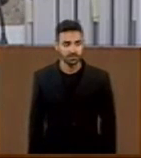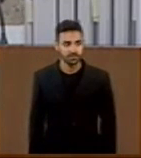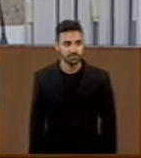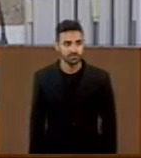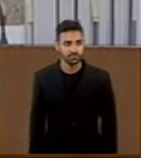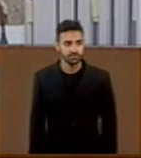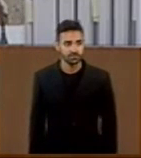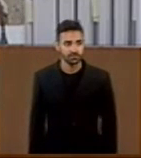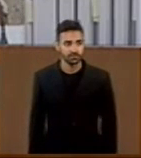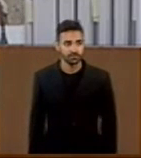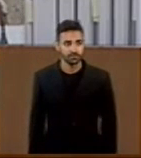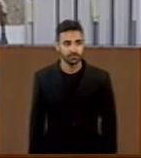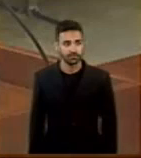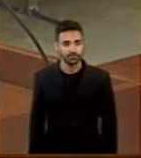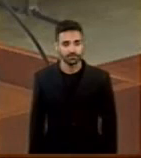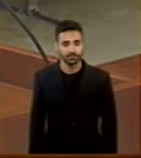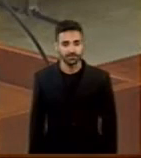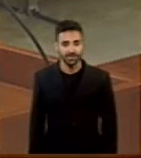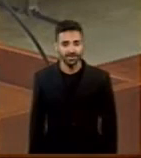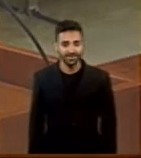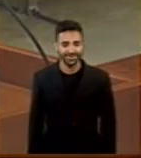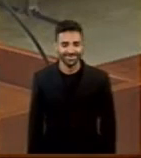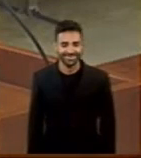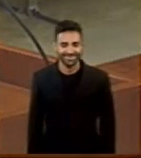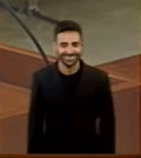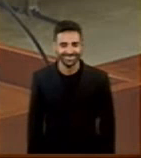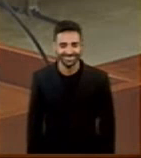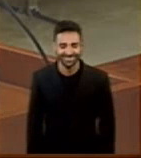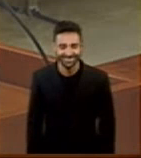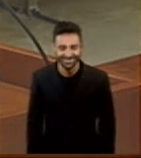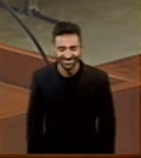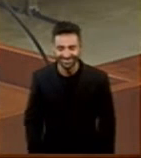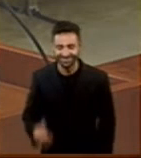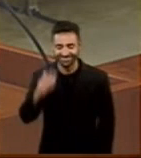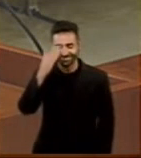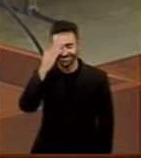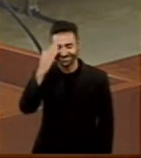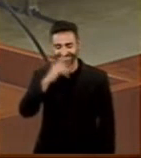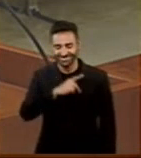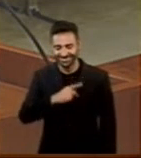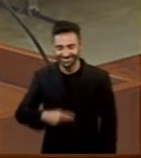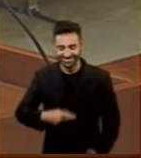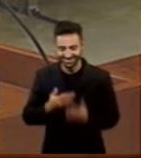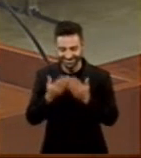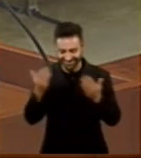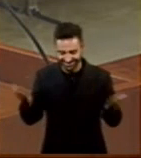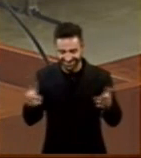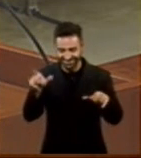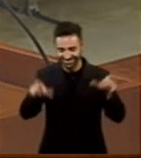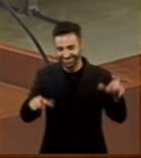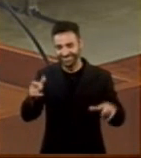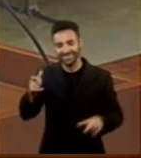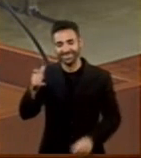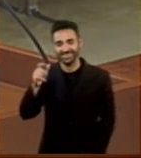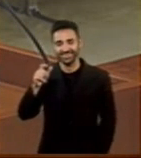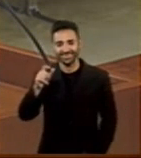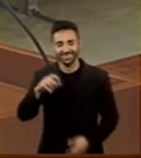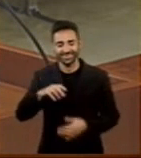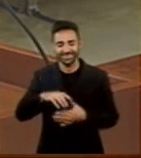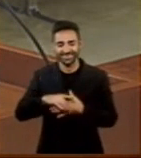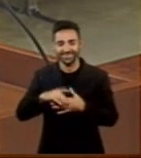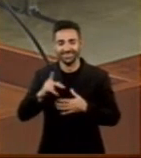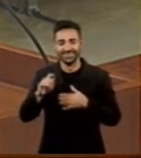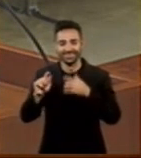Bom, boa tarde a todos. Excelentíssimo senhor presidente, excelentíssima procuradora-geral,